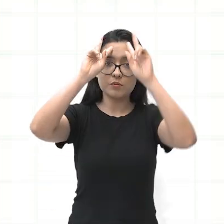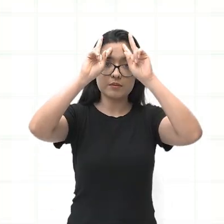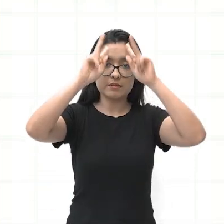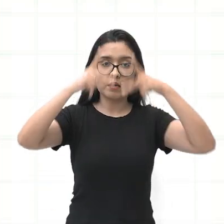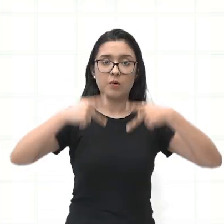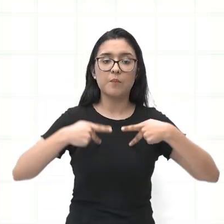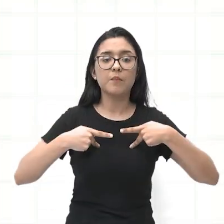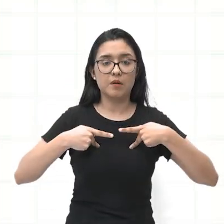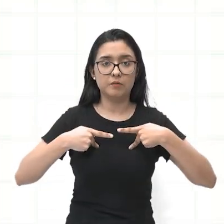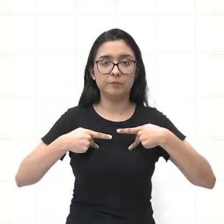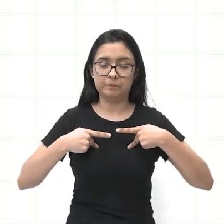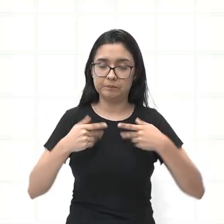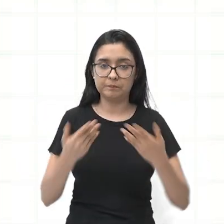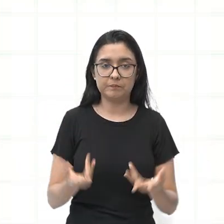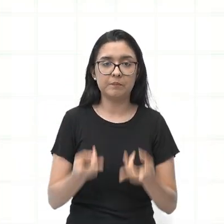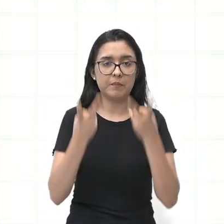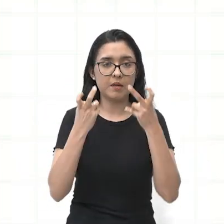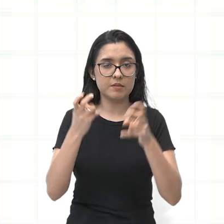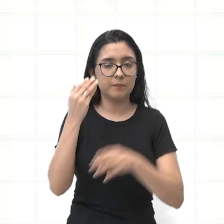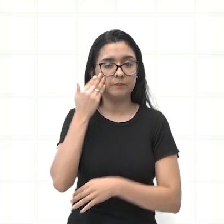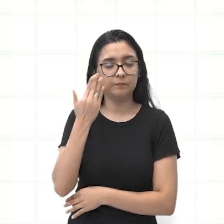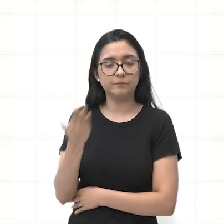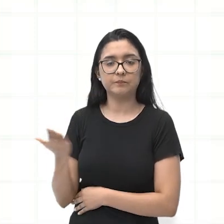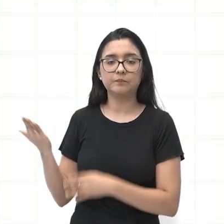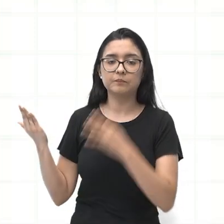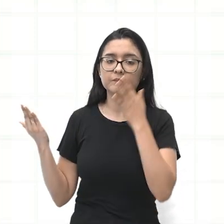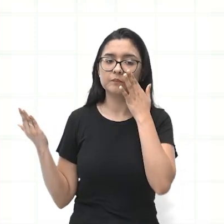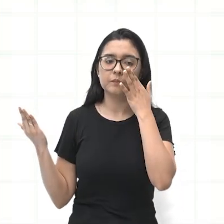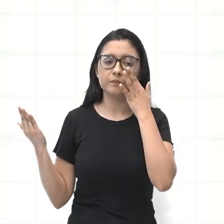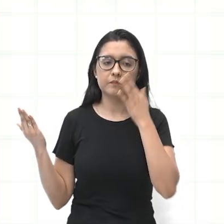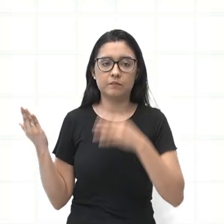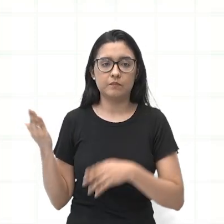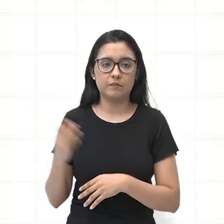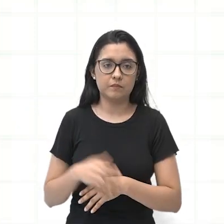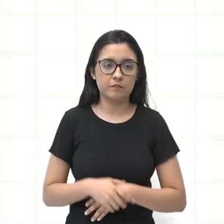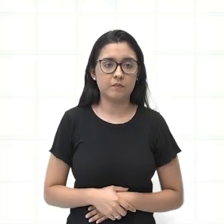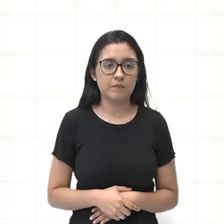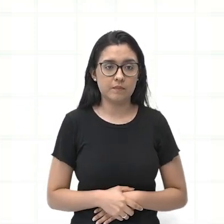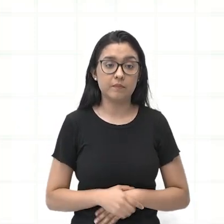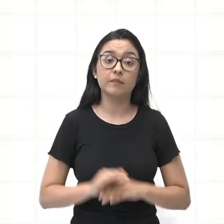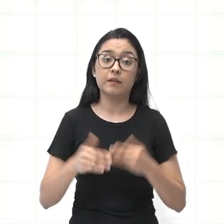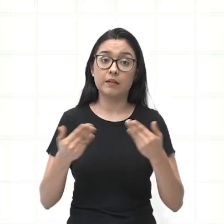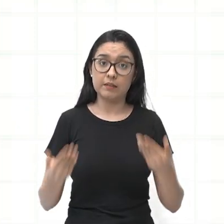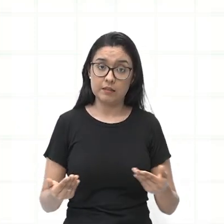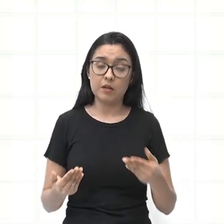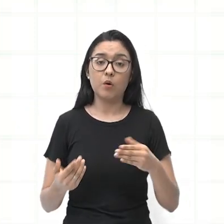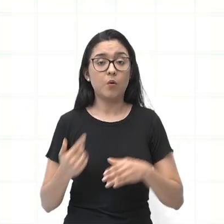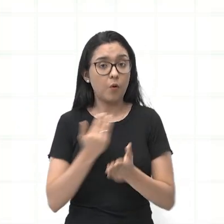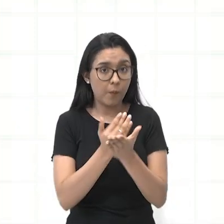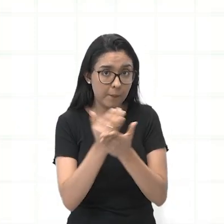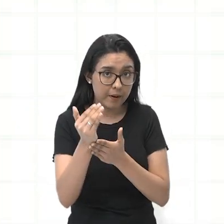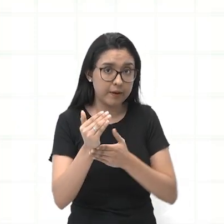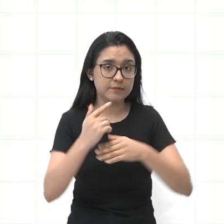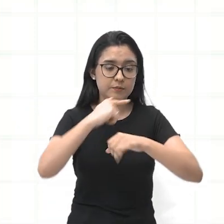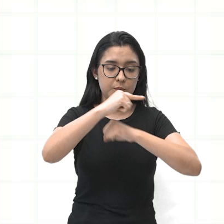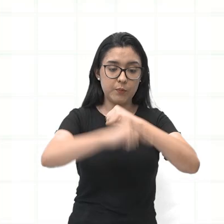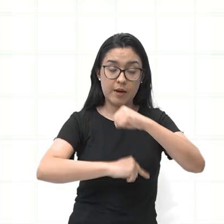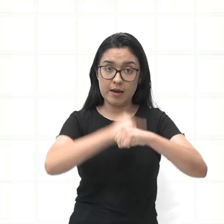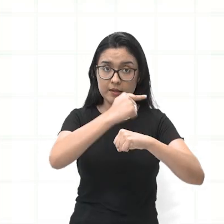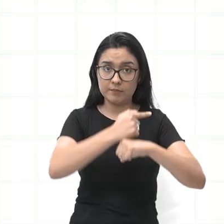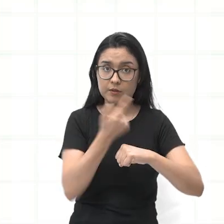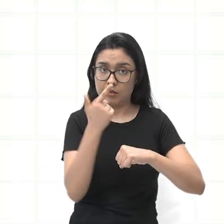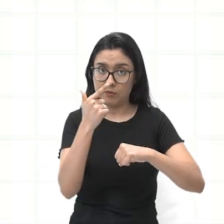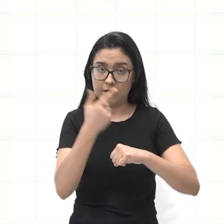Então, observem aqui. Como eu disse, a parte inanimada,